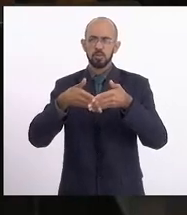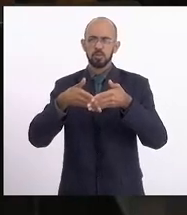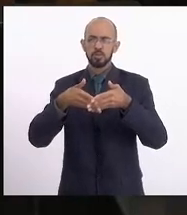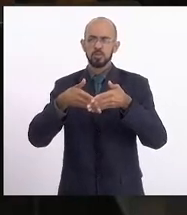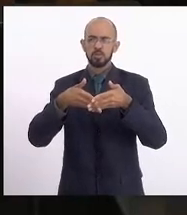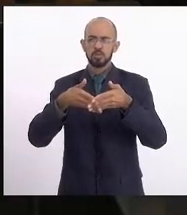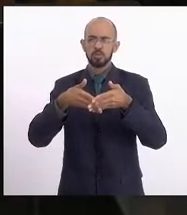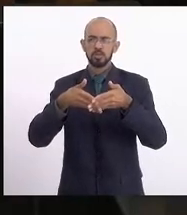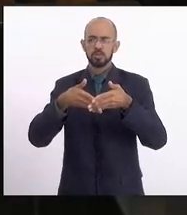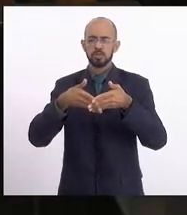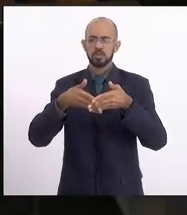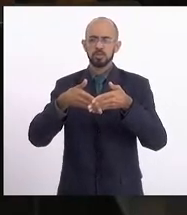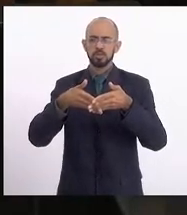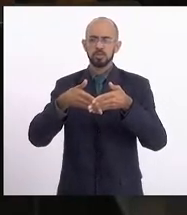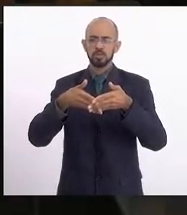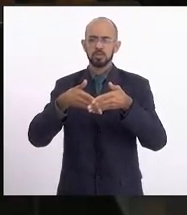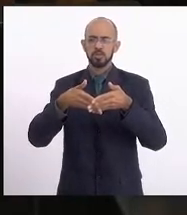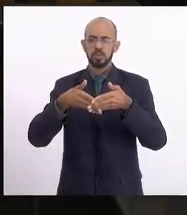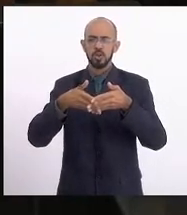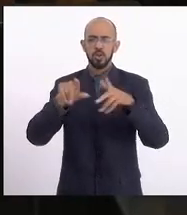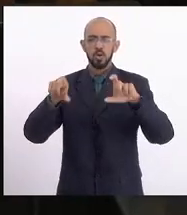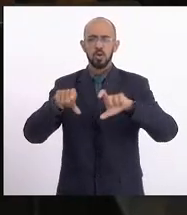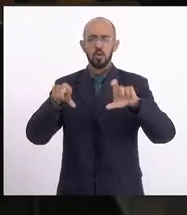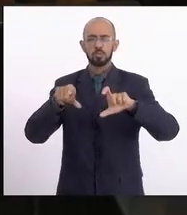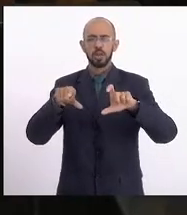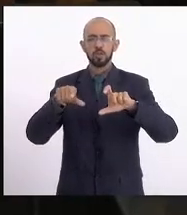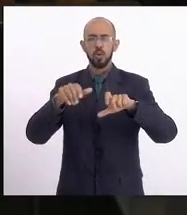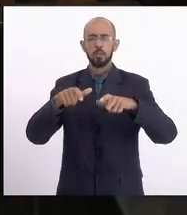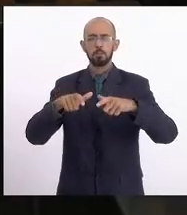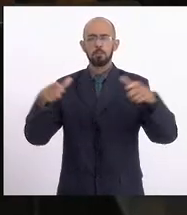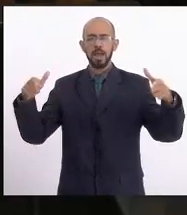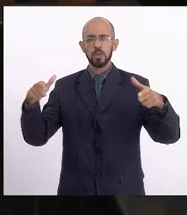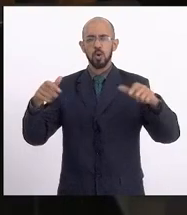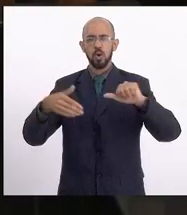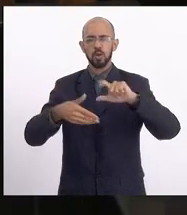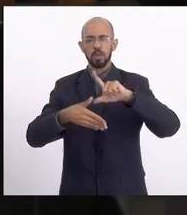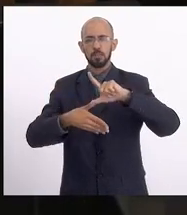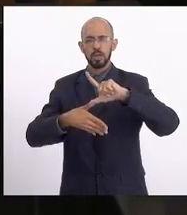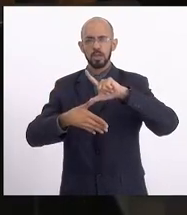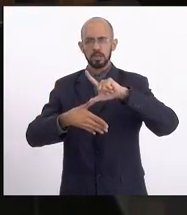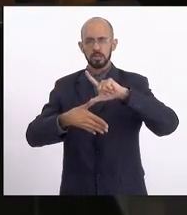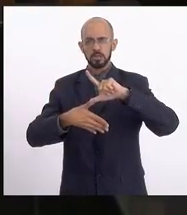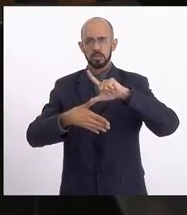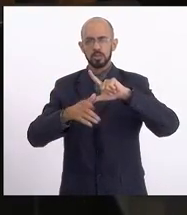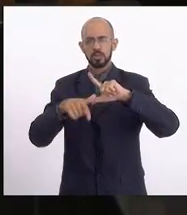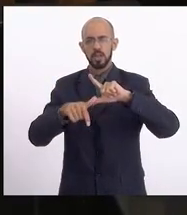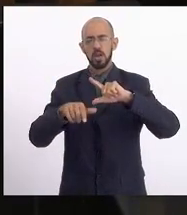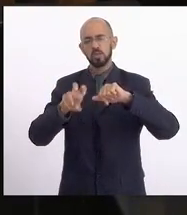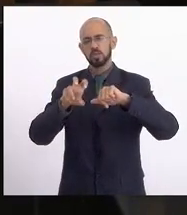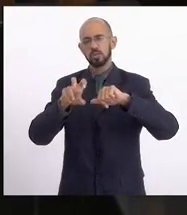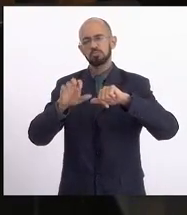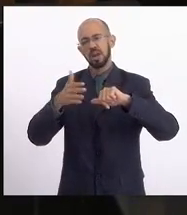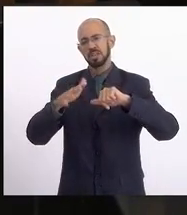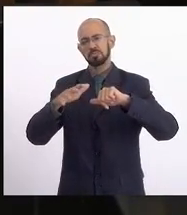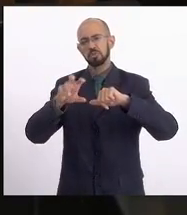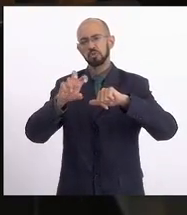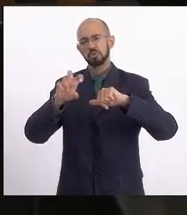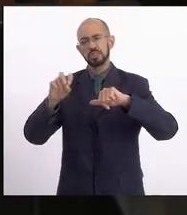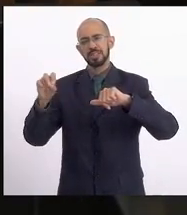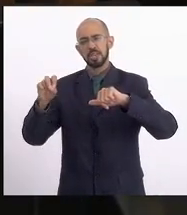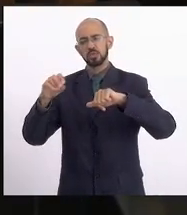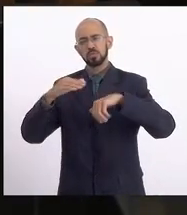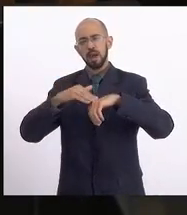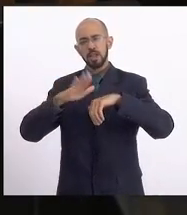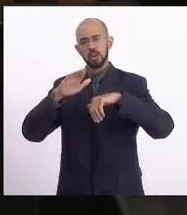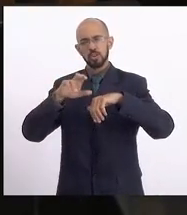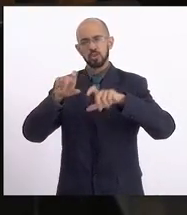um dos maiores computadores do mundo, o maior da América Latina, que está entre os 500 maiores computadores do mundo. Nós temos